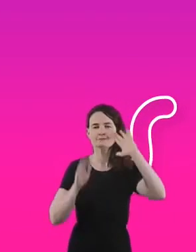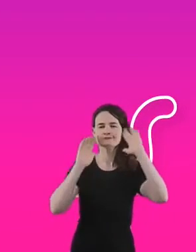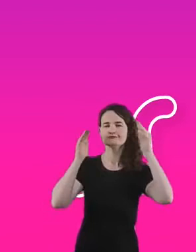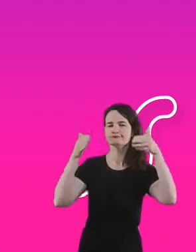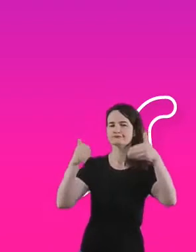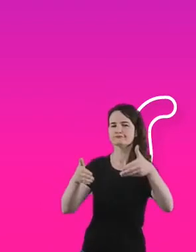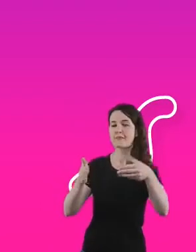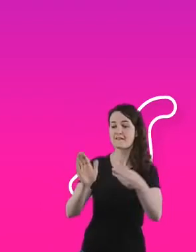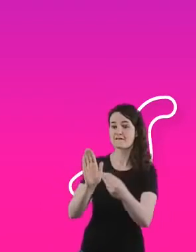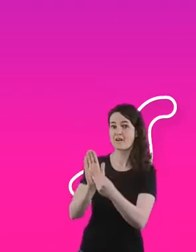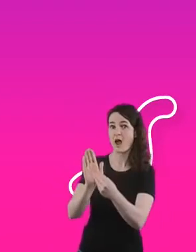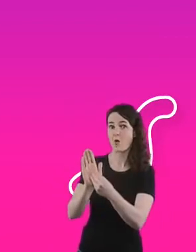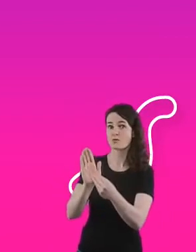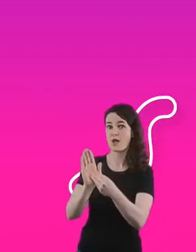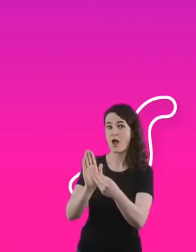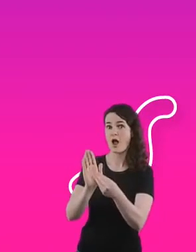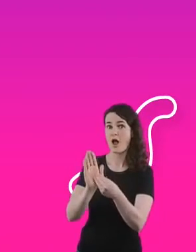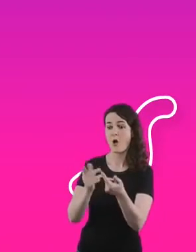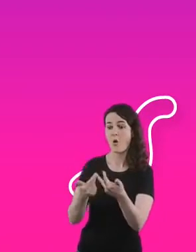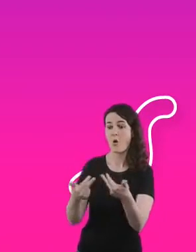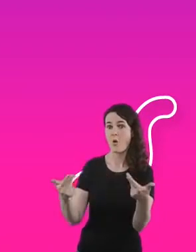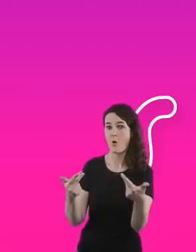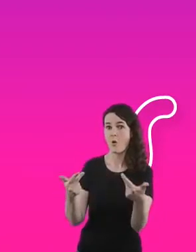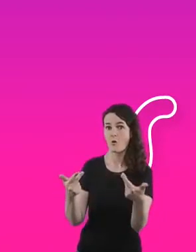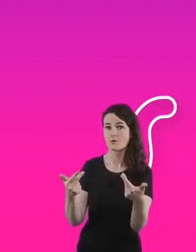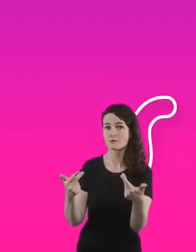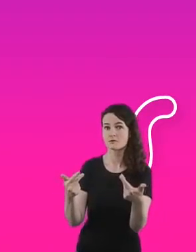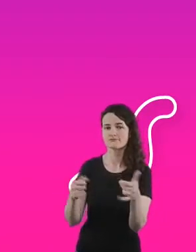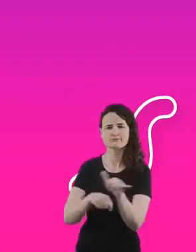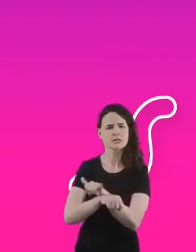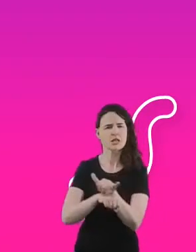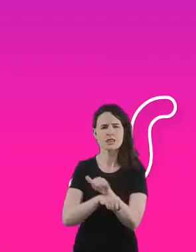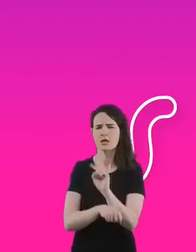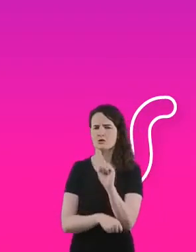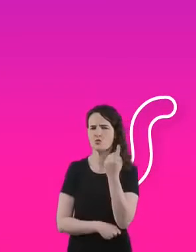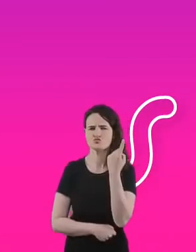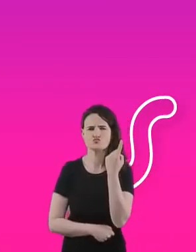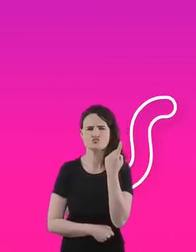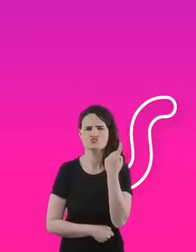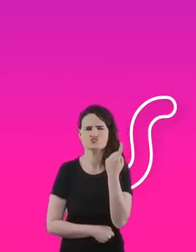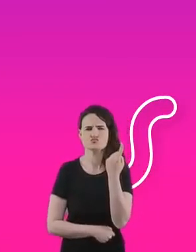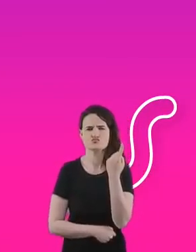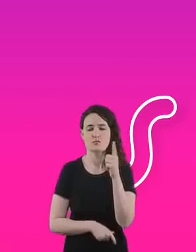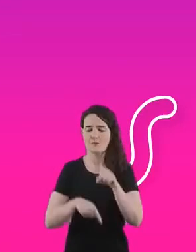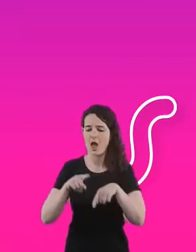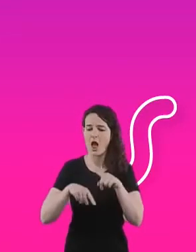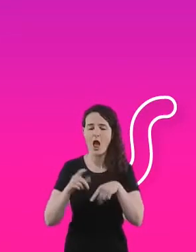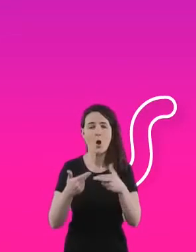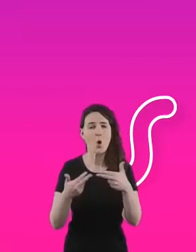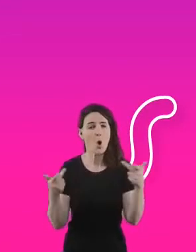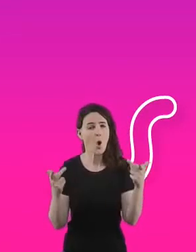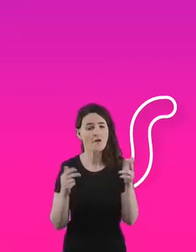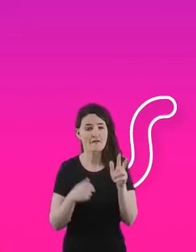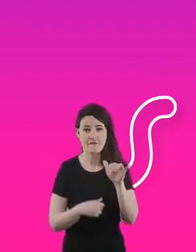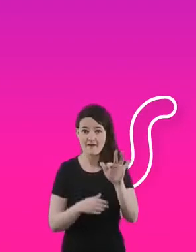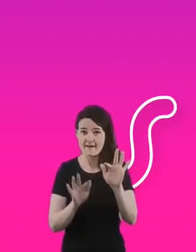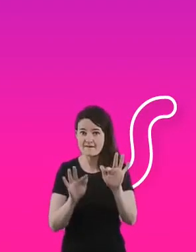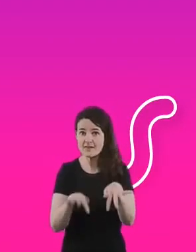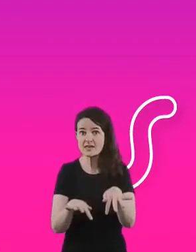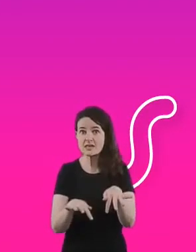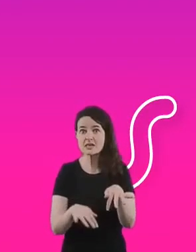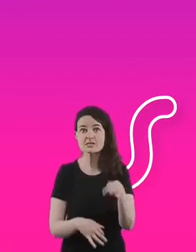único caminho, né, e que os recursos vão acabar, e se eu não tomar do outro, eu ficarei